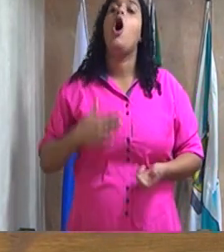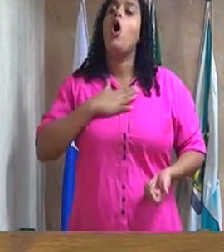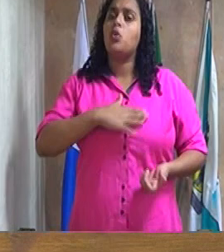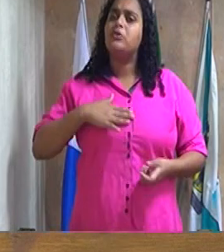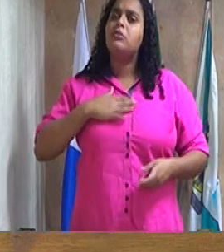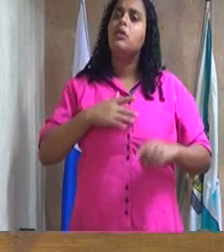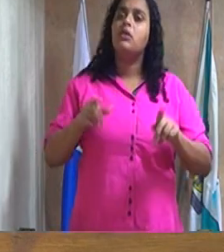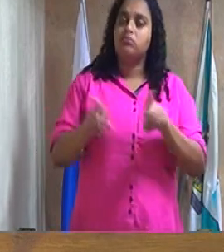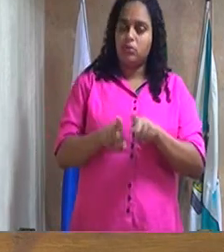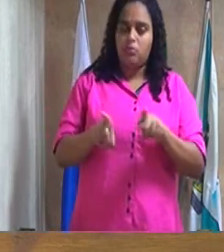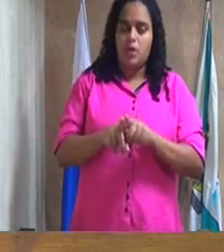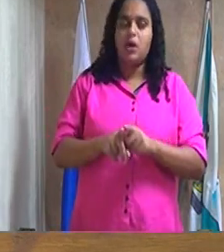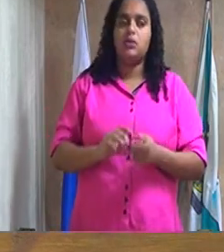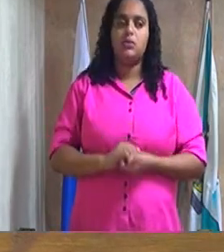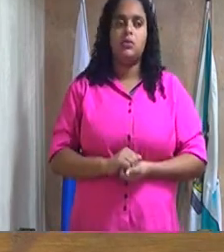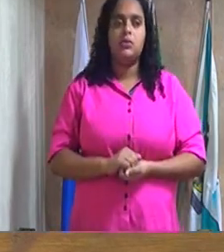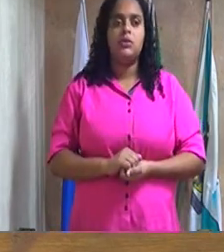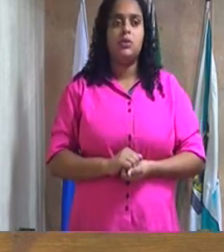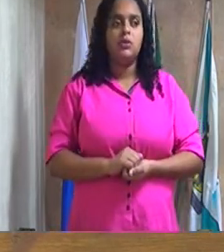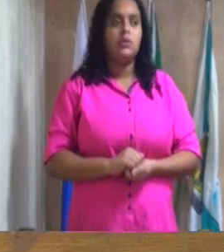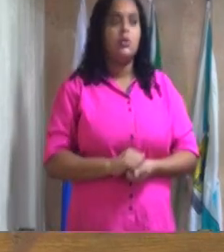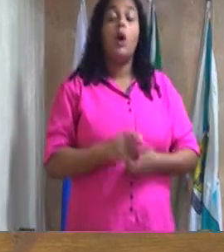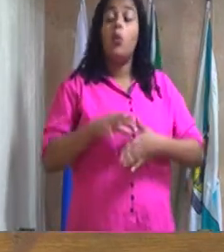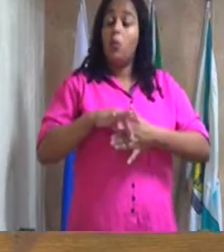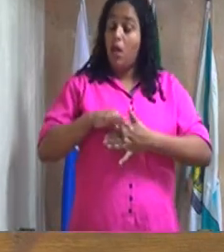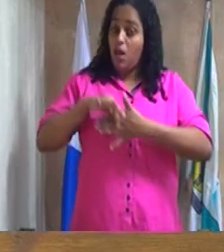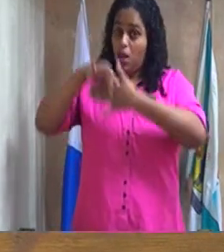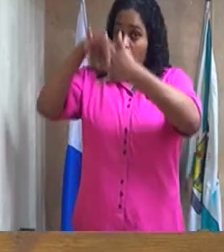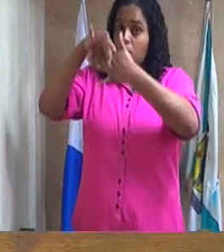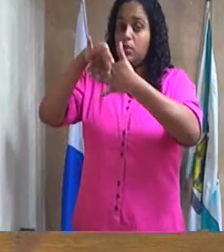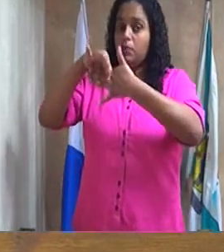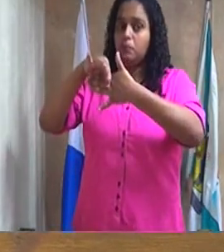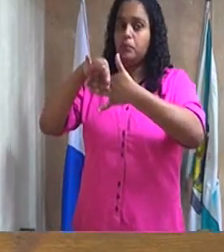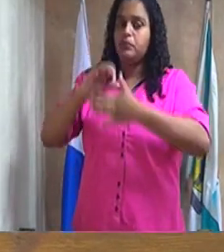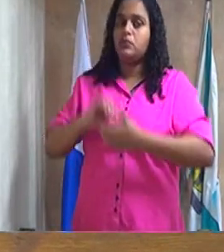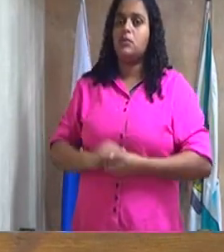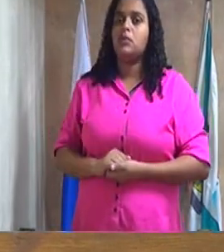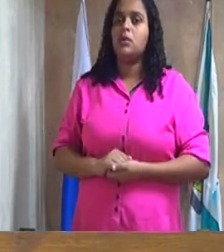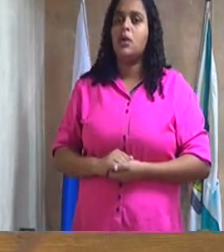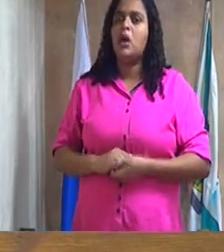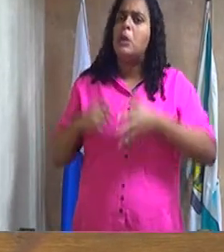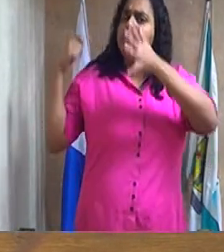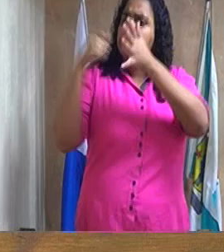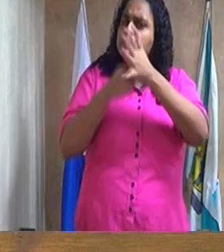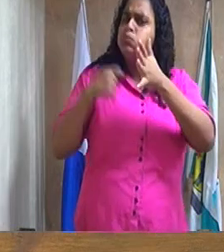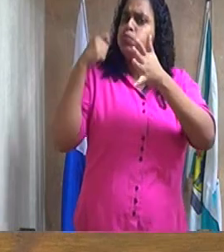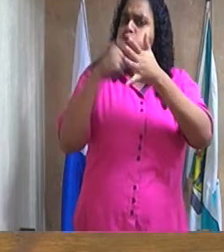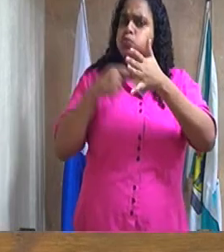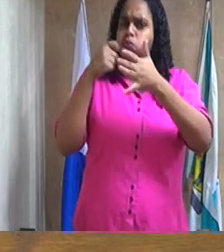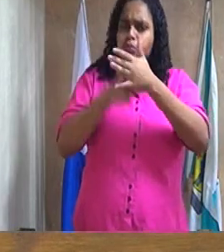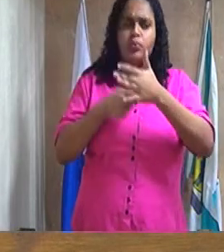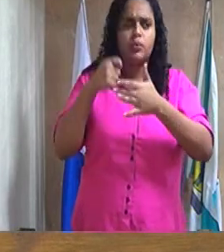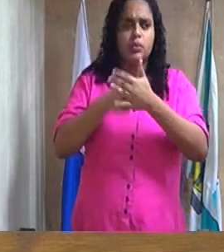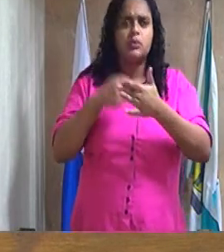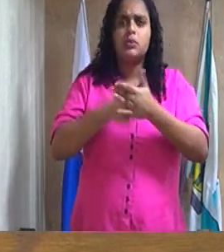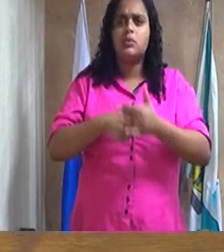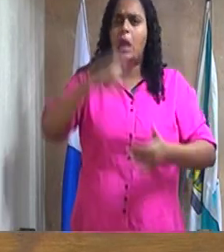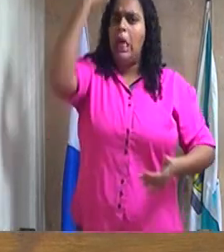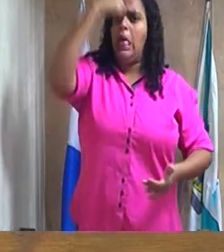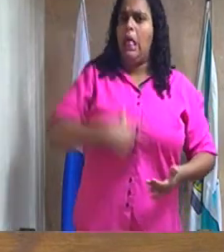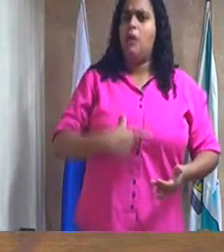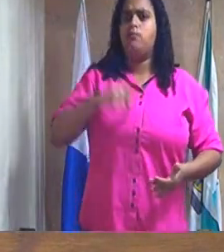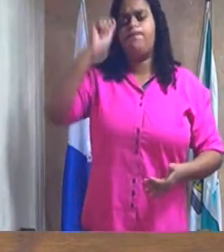reverenciar a esse grande líder da luta da nossa raça